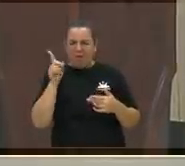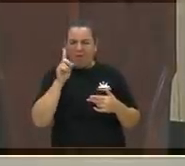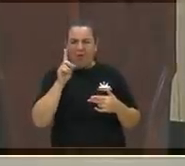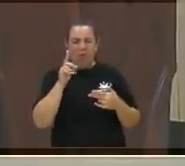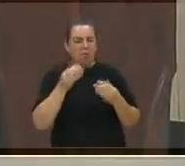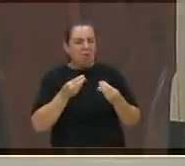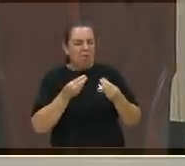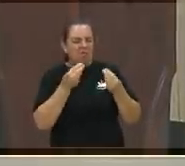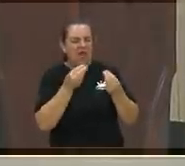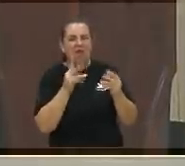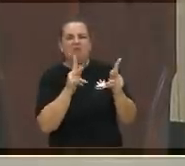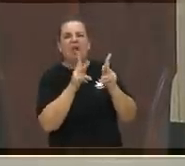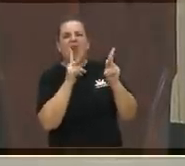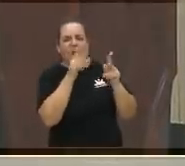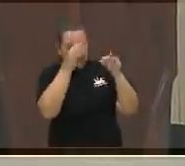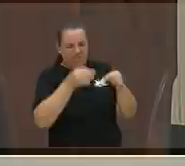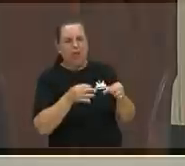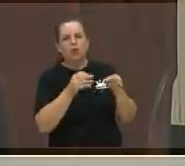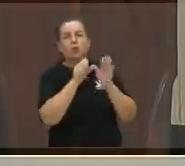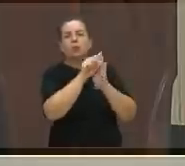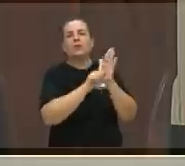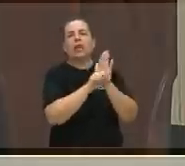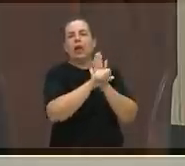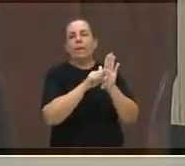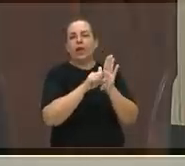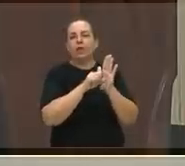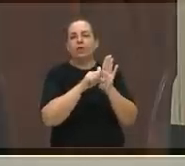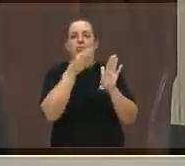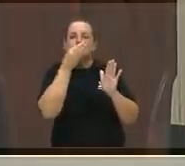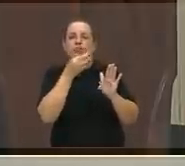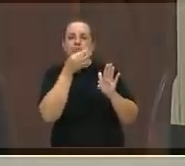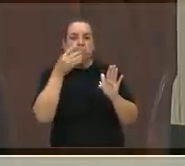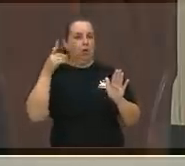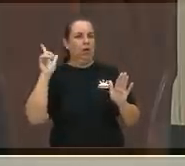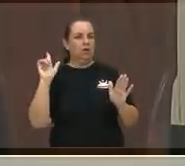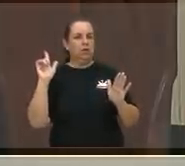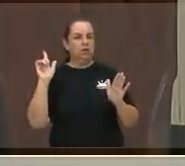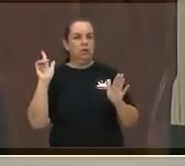e hoje com tanta saudade mas antes